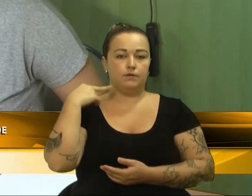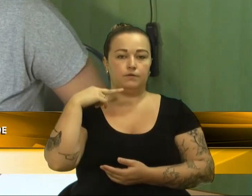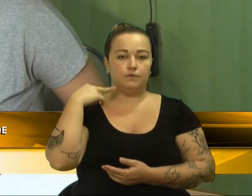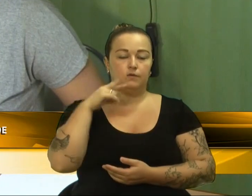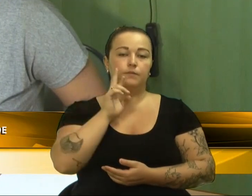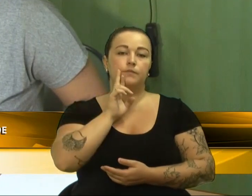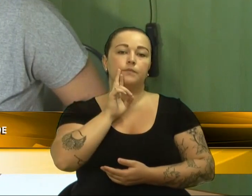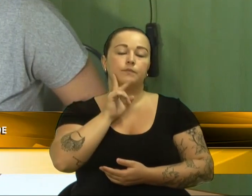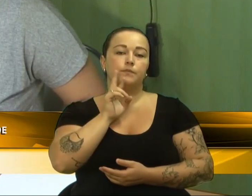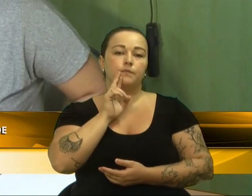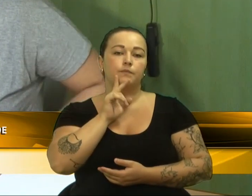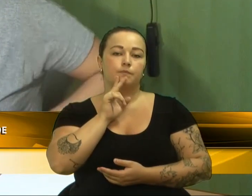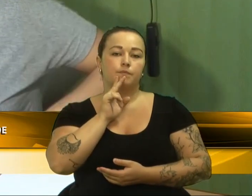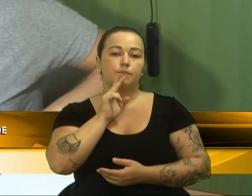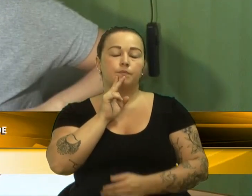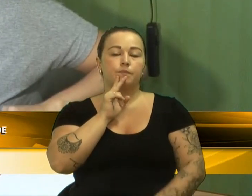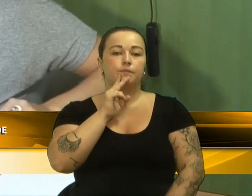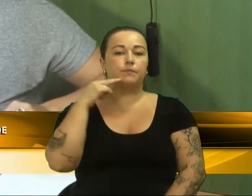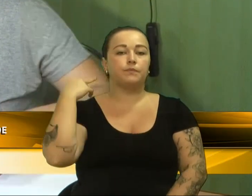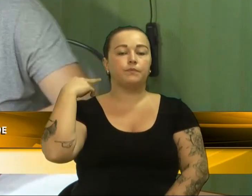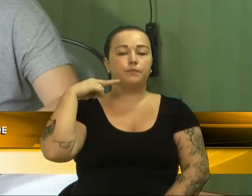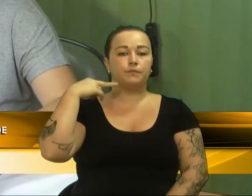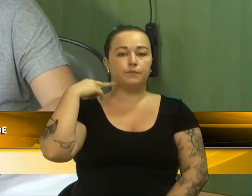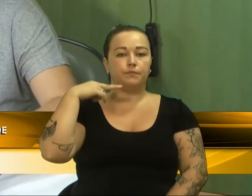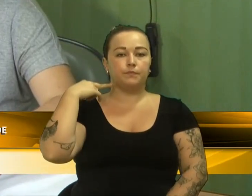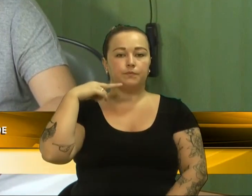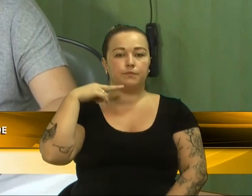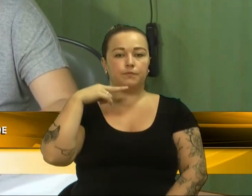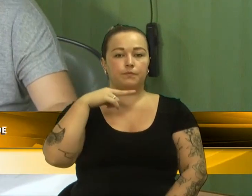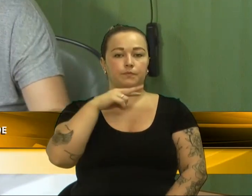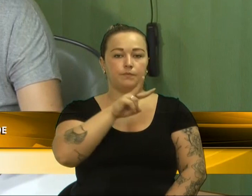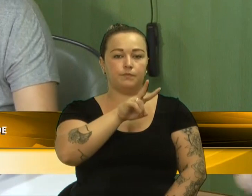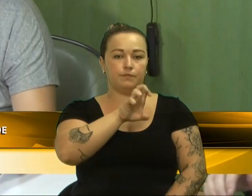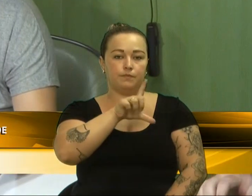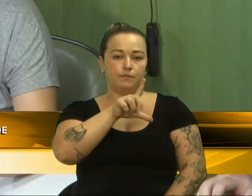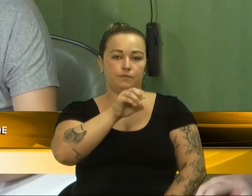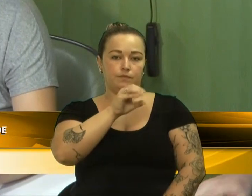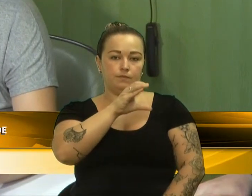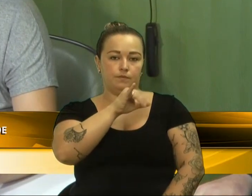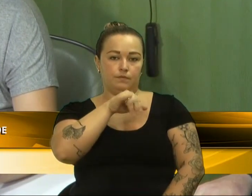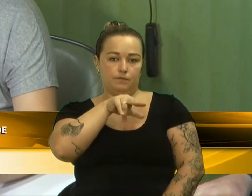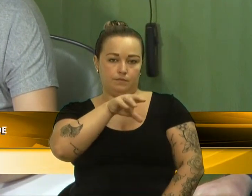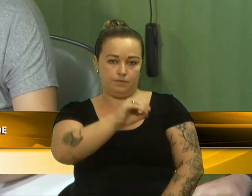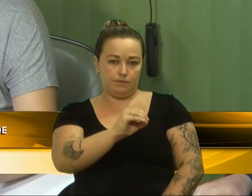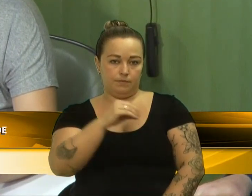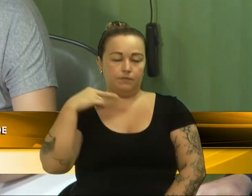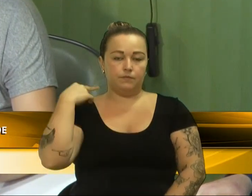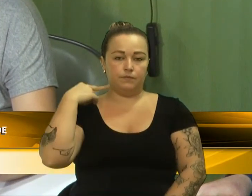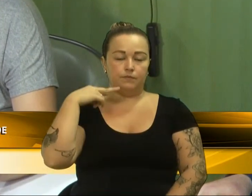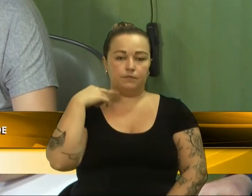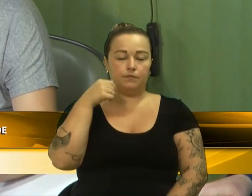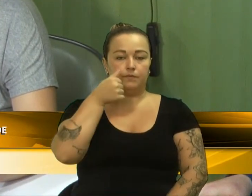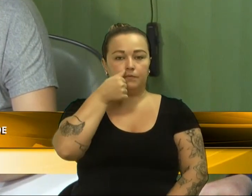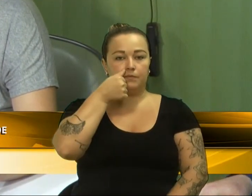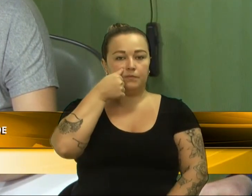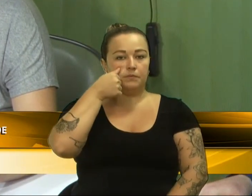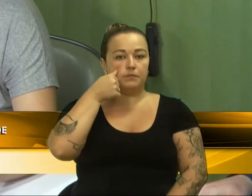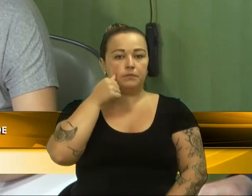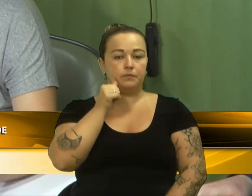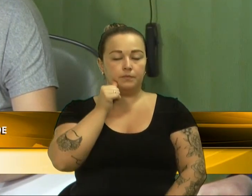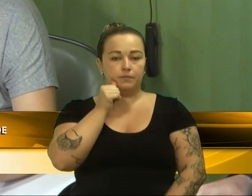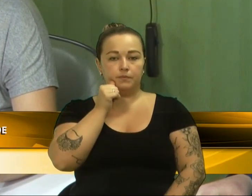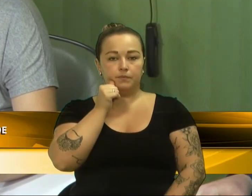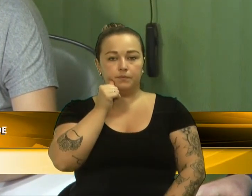Renato Oliveira, PCdoB, vereador Velocino Ues, do PDT, vereadora Paula Iores, PSDB,